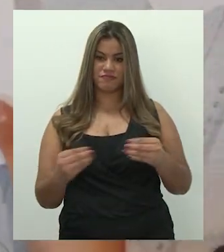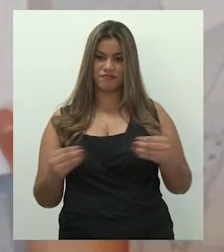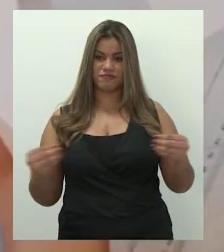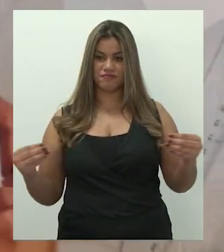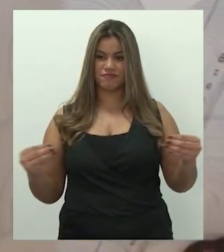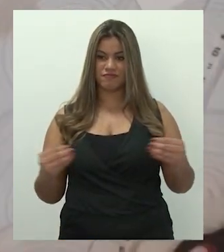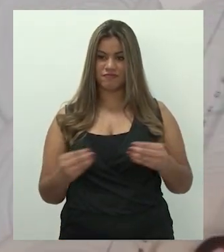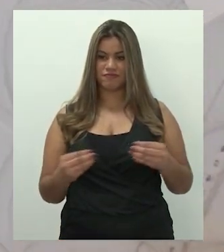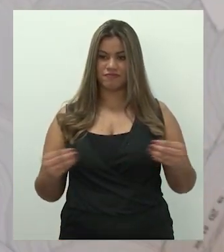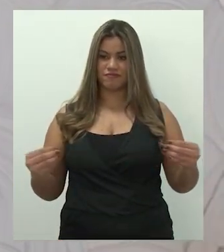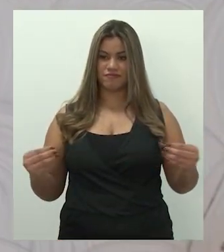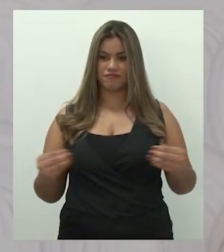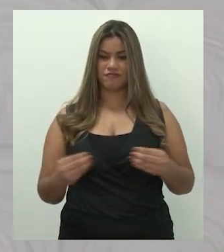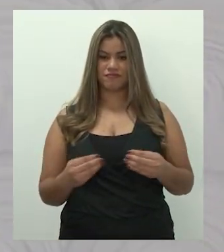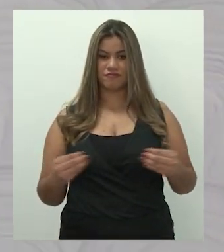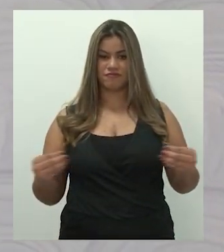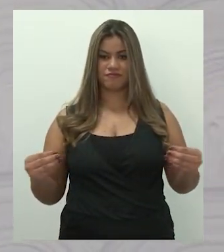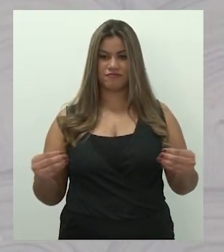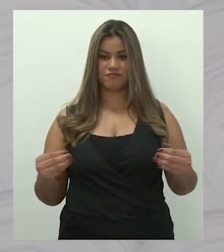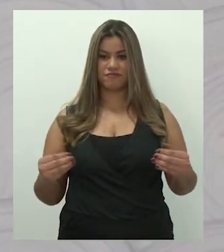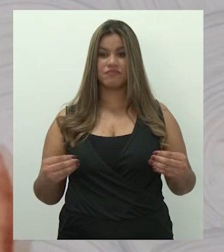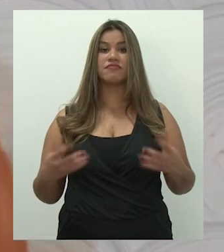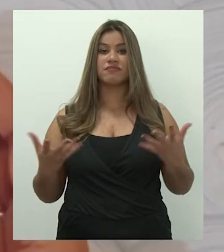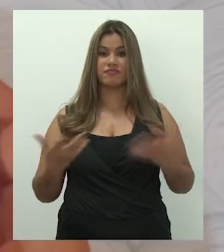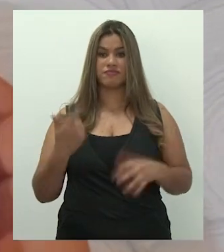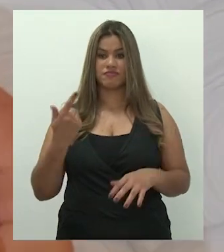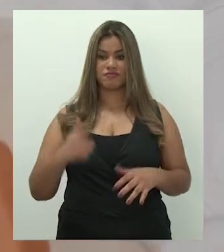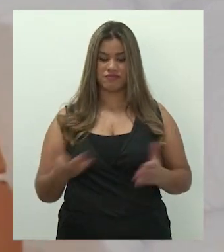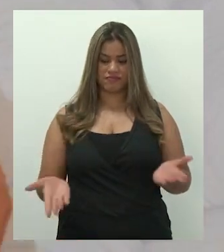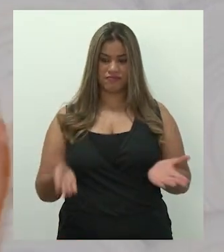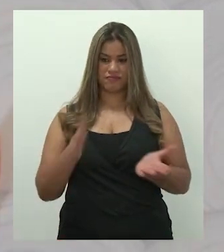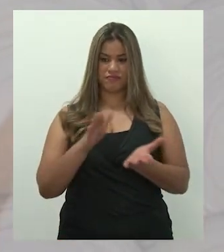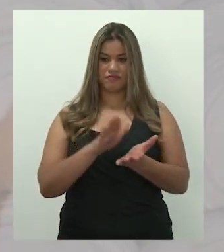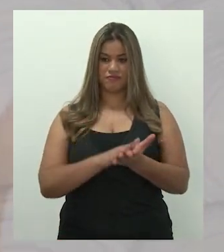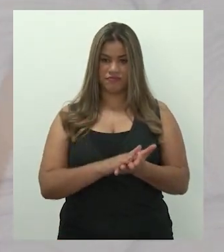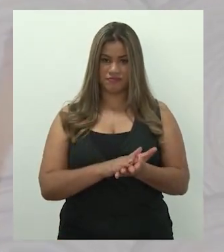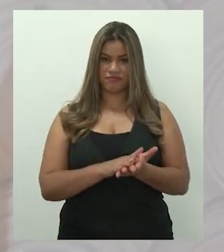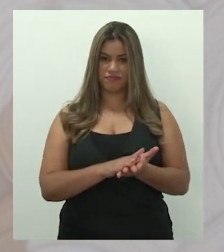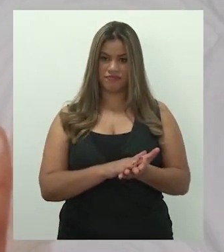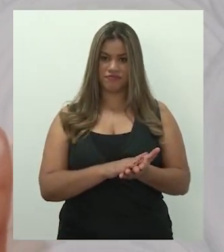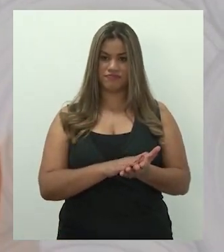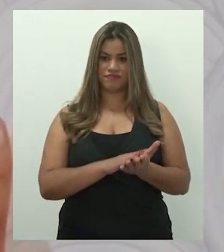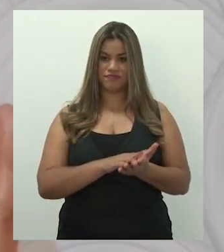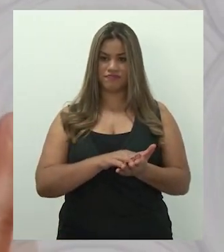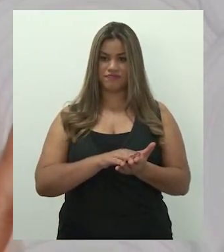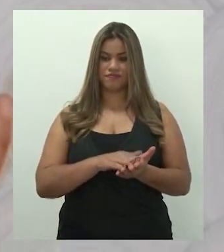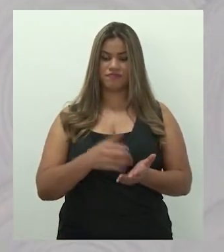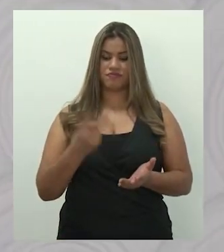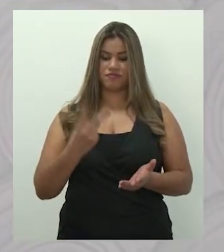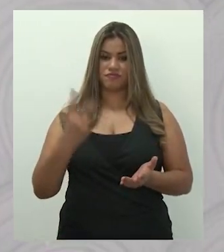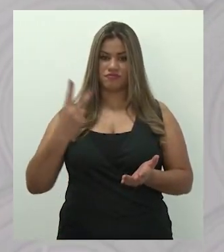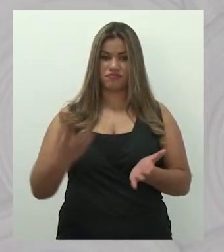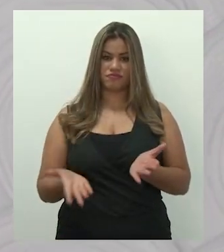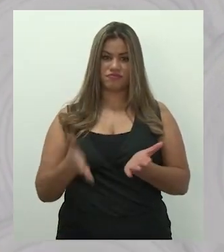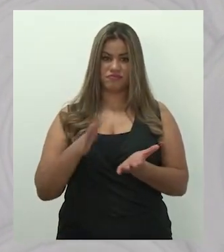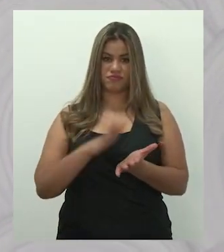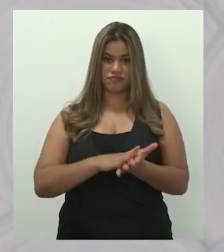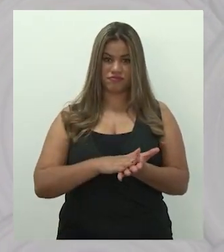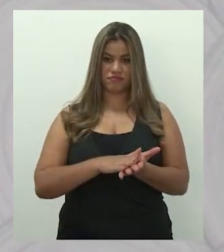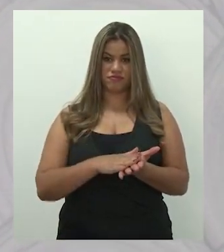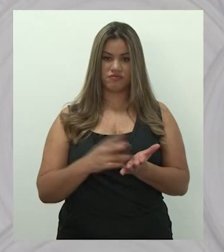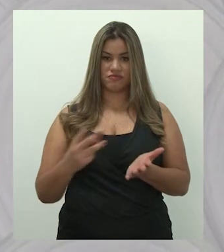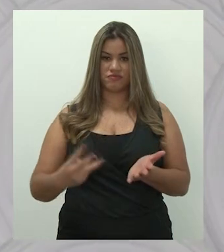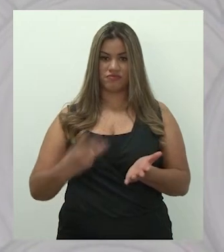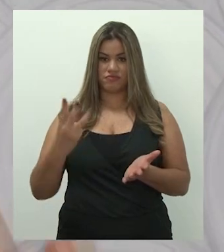Vire novamente. Feche a primeira dobra, a segunda e